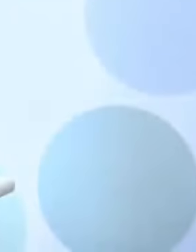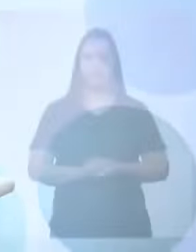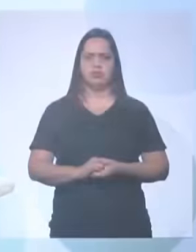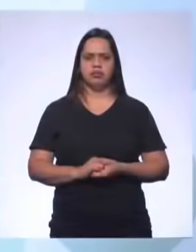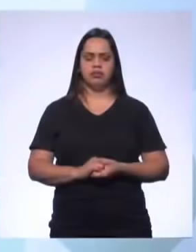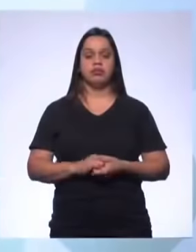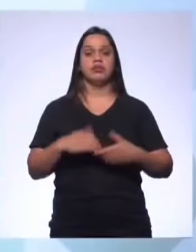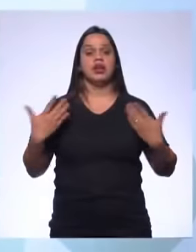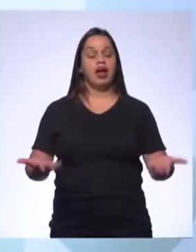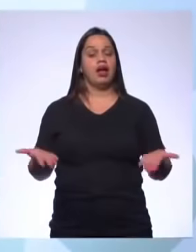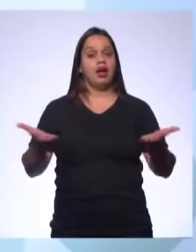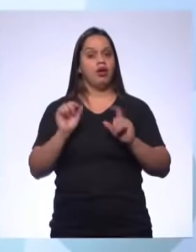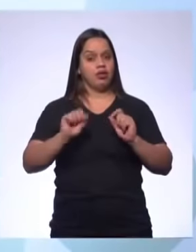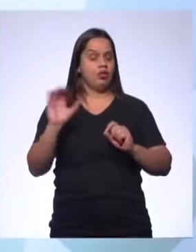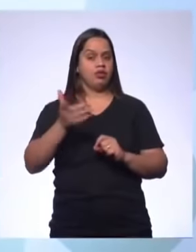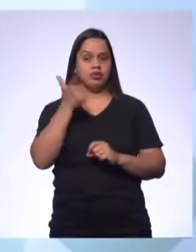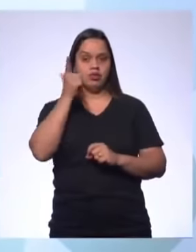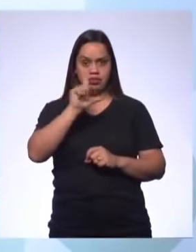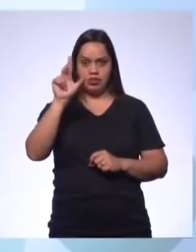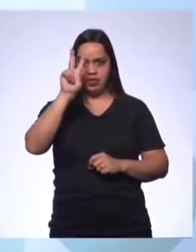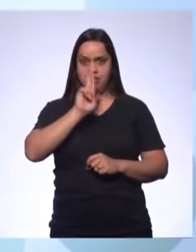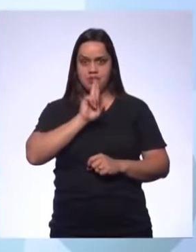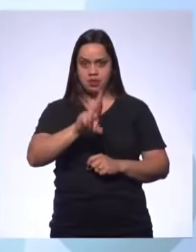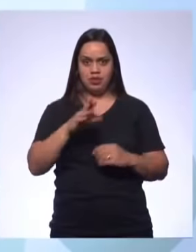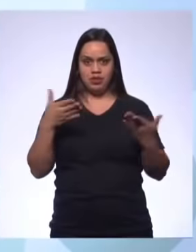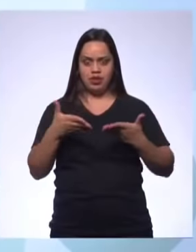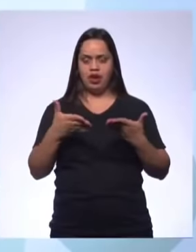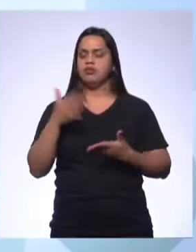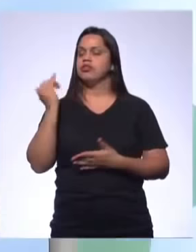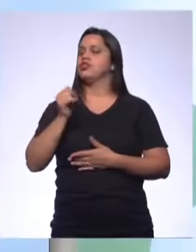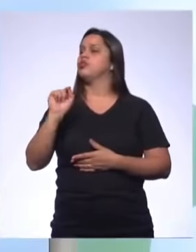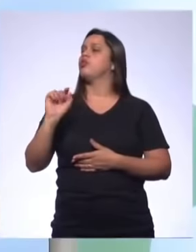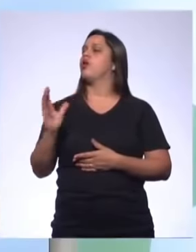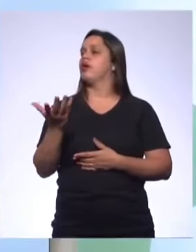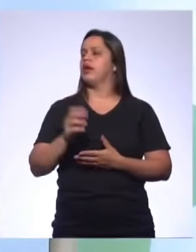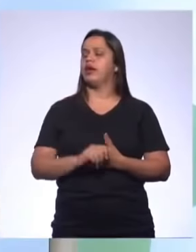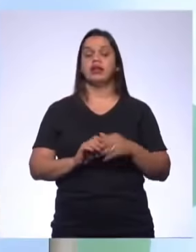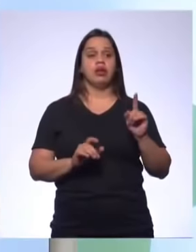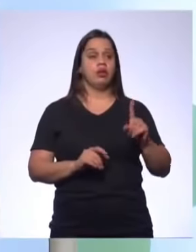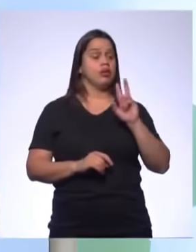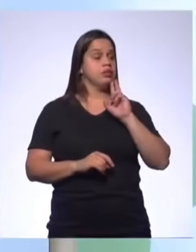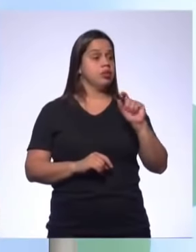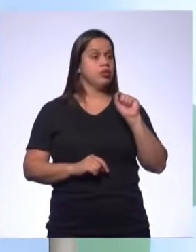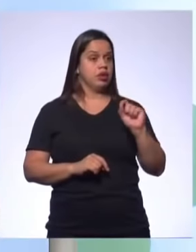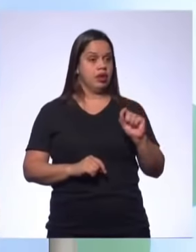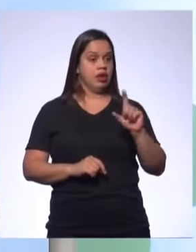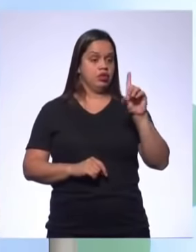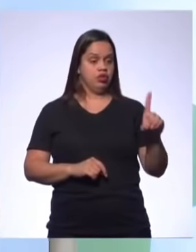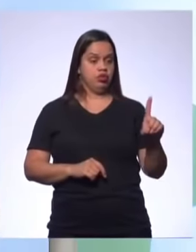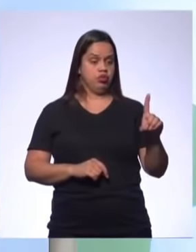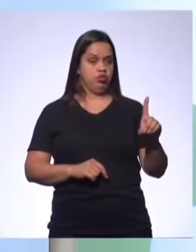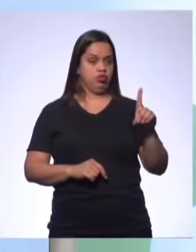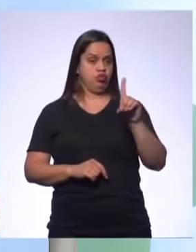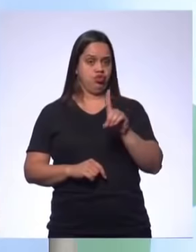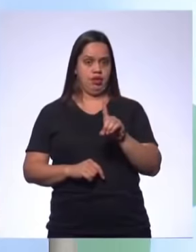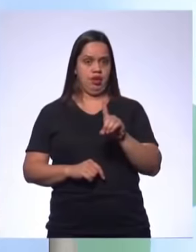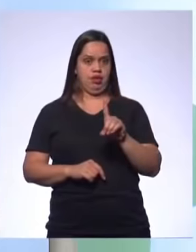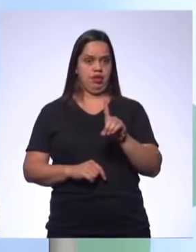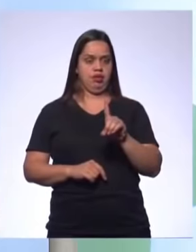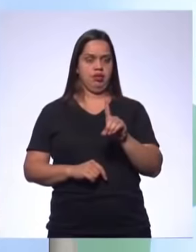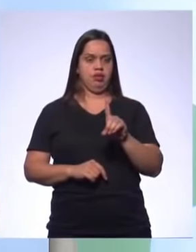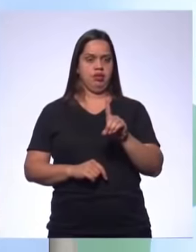E aí, agora acho que foi, né? Qual o Foram. discurso que eles colocaram aí? Eles foram de discurso direto